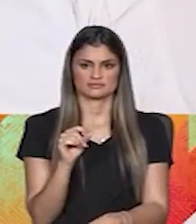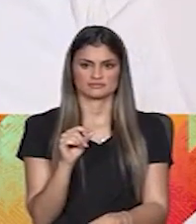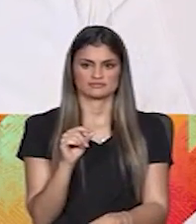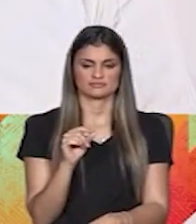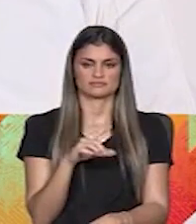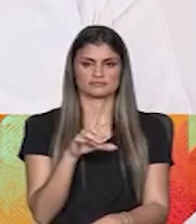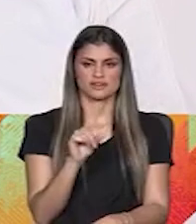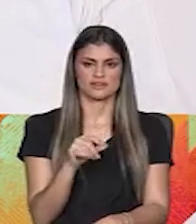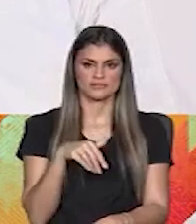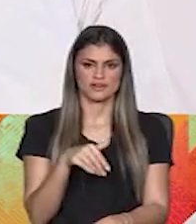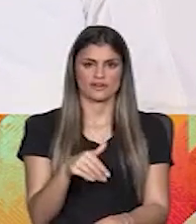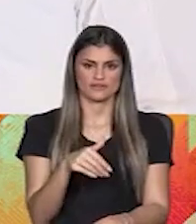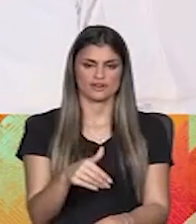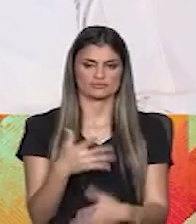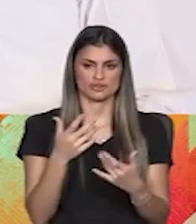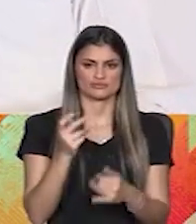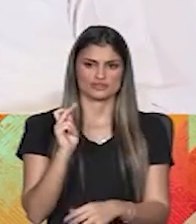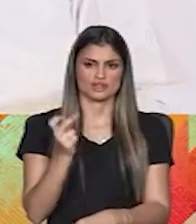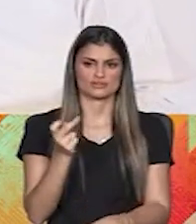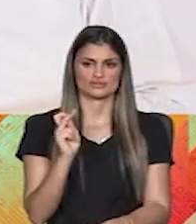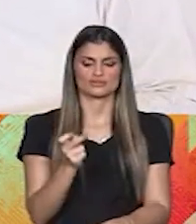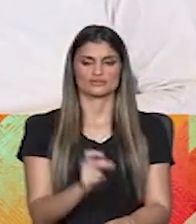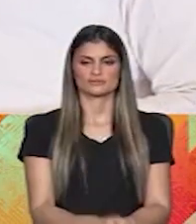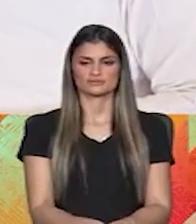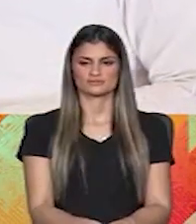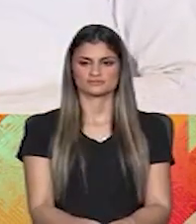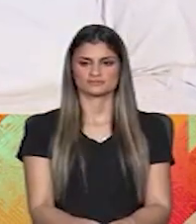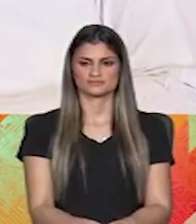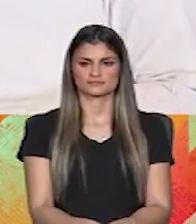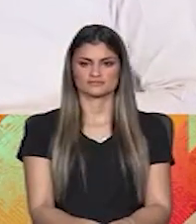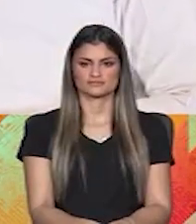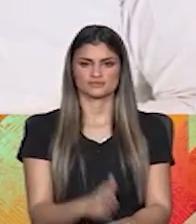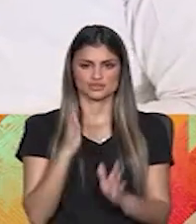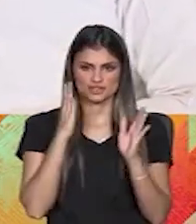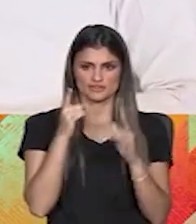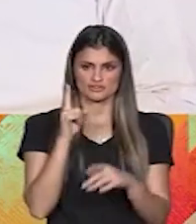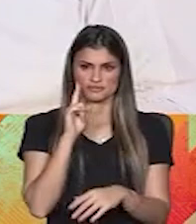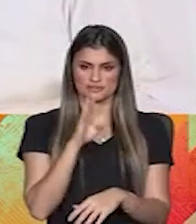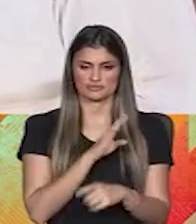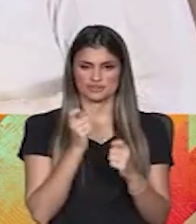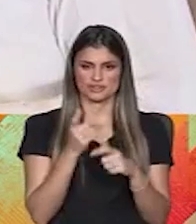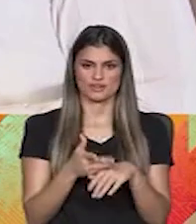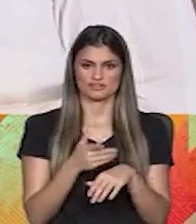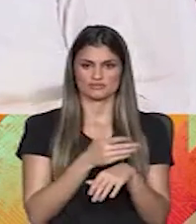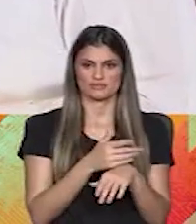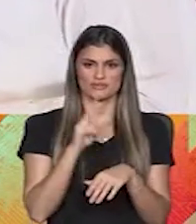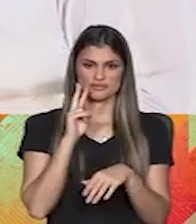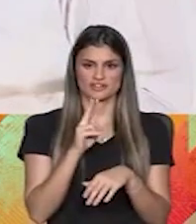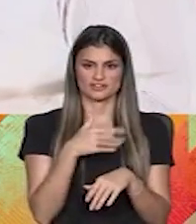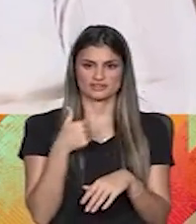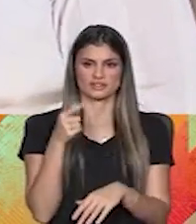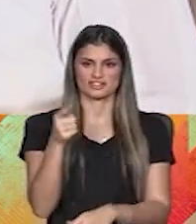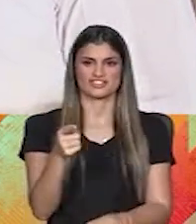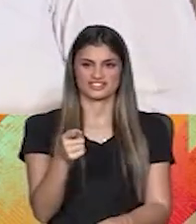que vai ser nos próximos anos vai estar em crise que é nós prova um bocadinho primeiro a ver se fica tudo bem